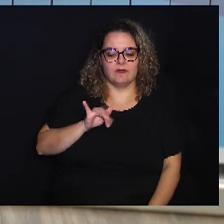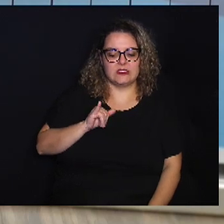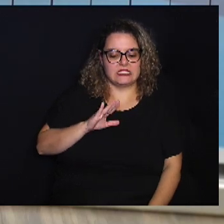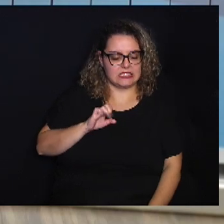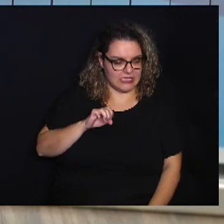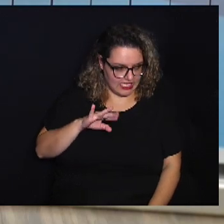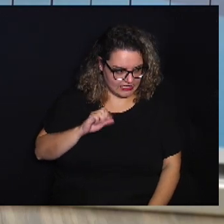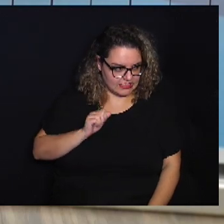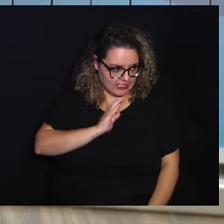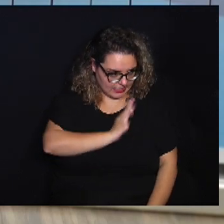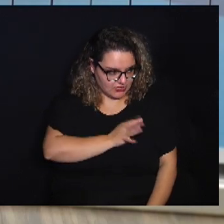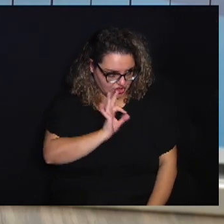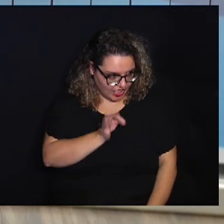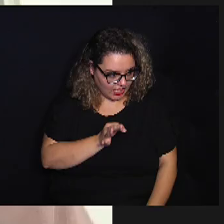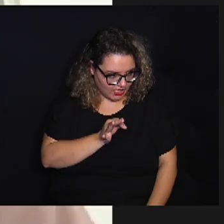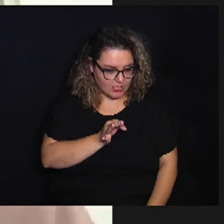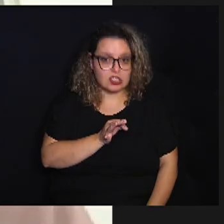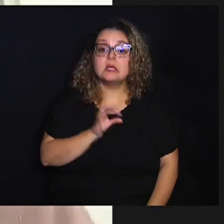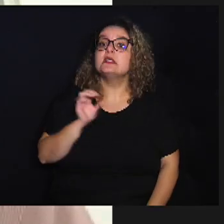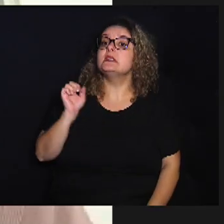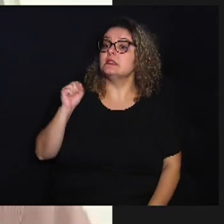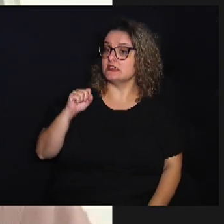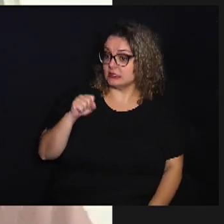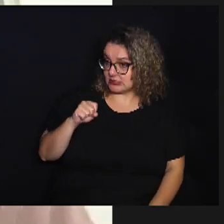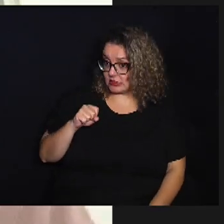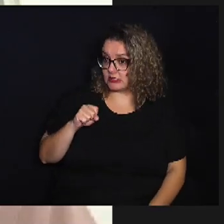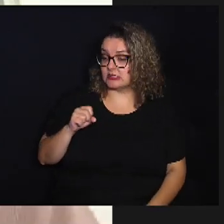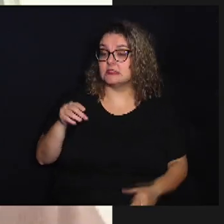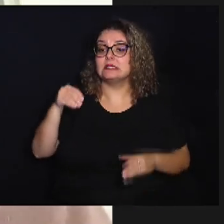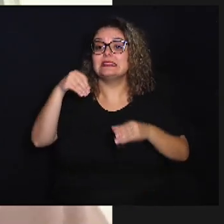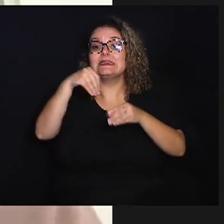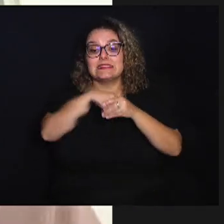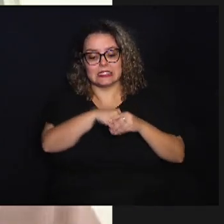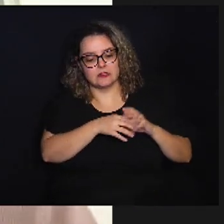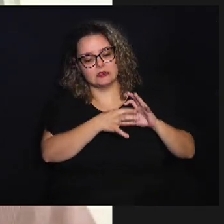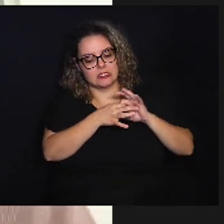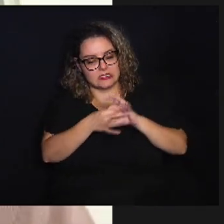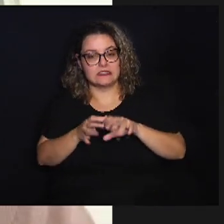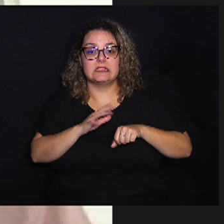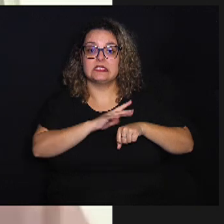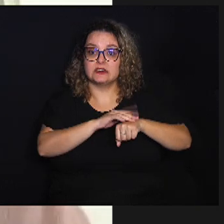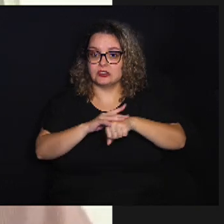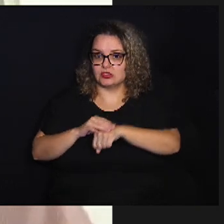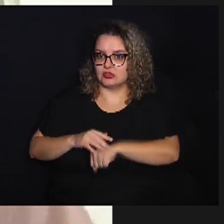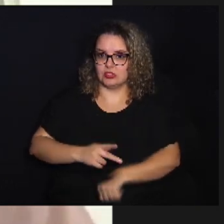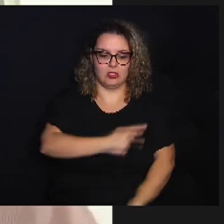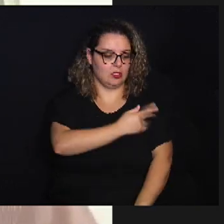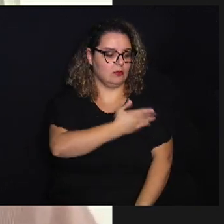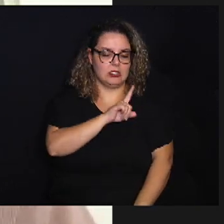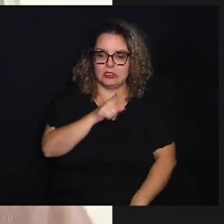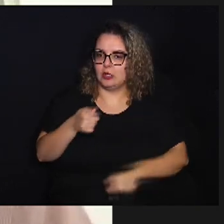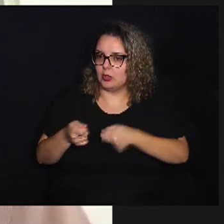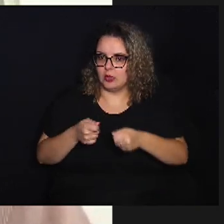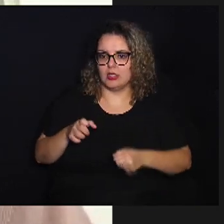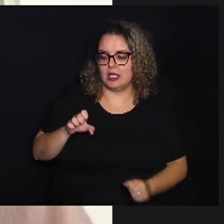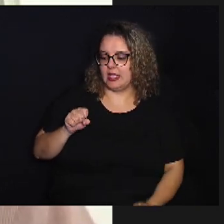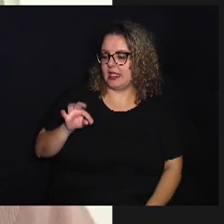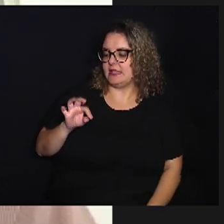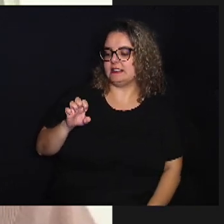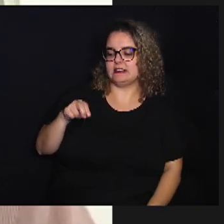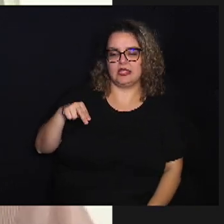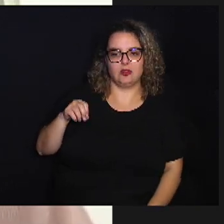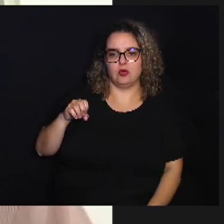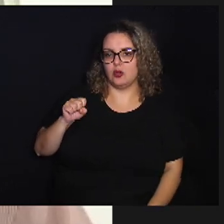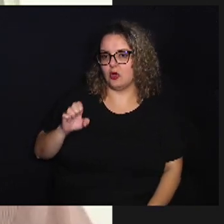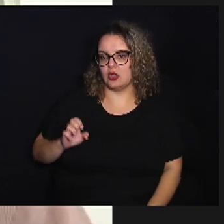doutor? Isso. Aí, dentro desse contexto dessas patologias, hipertensão não controlada, estenose valvar,